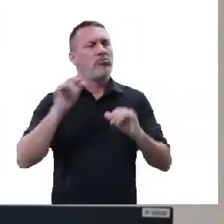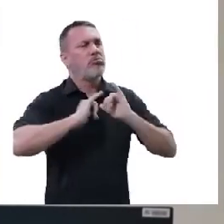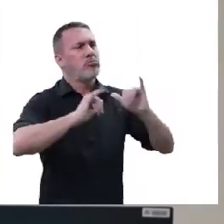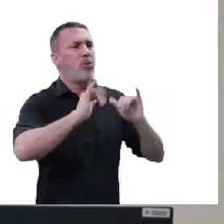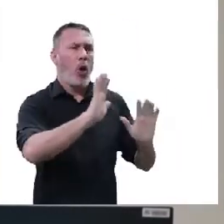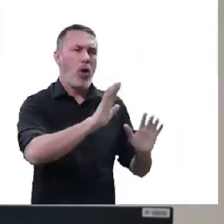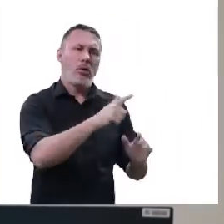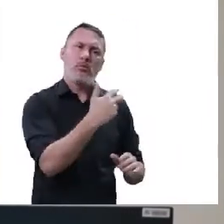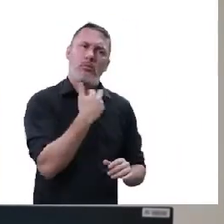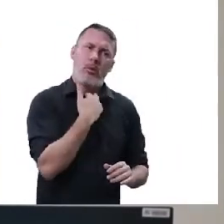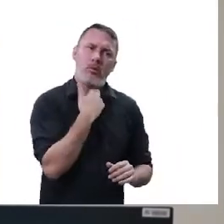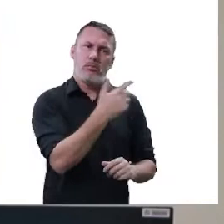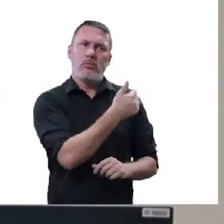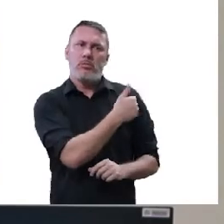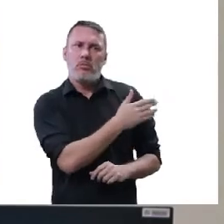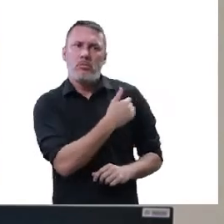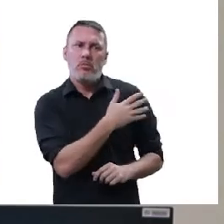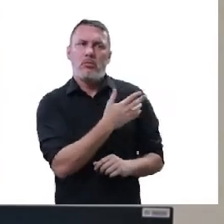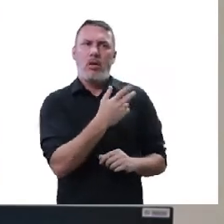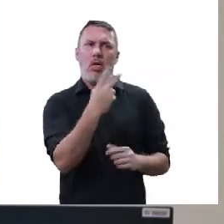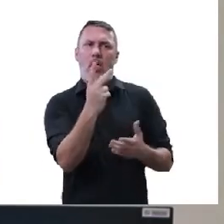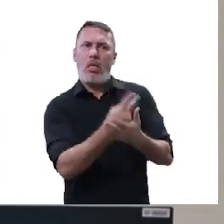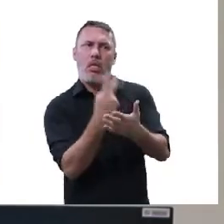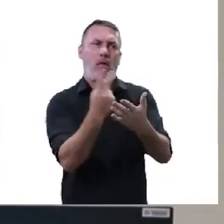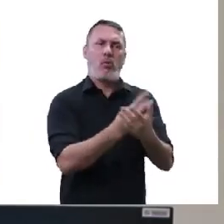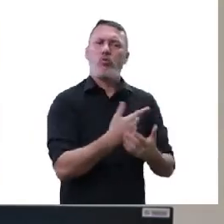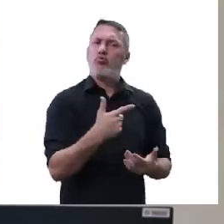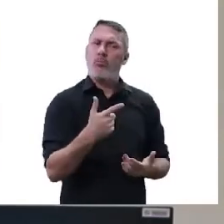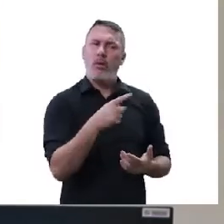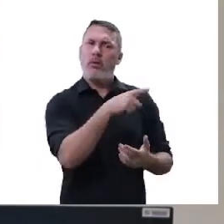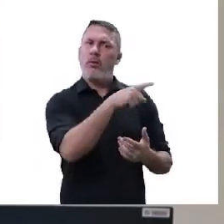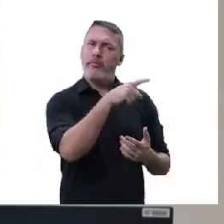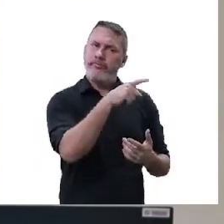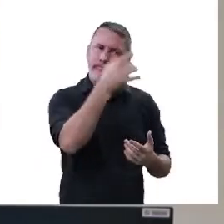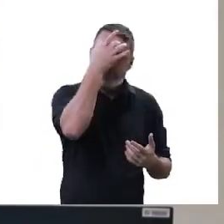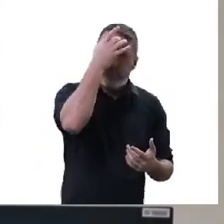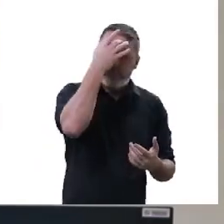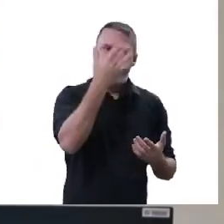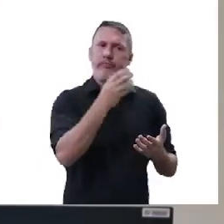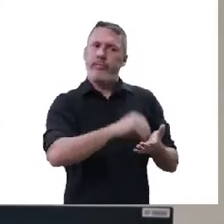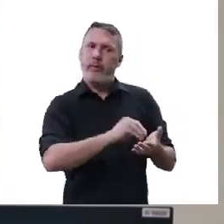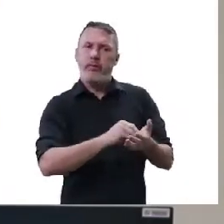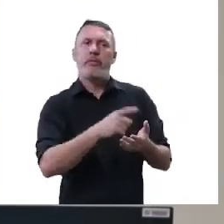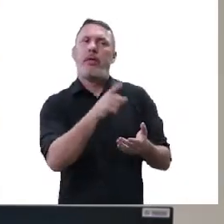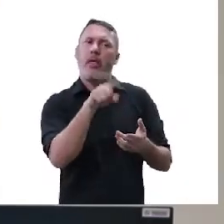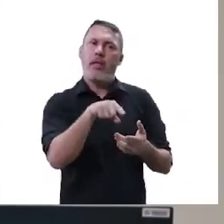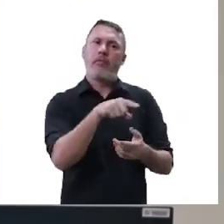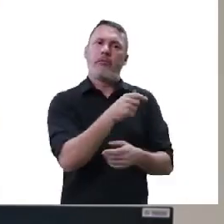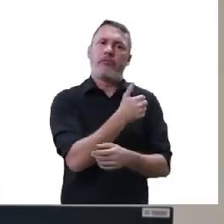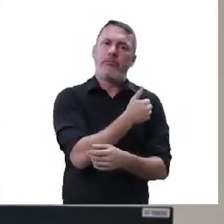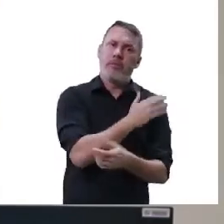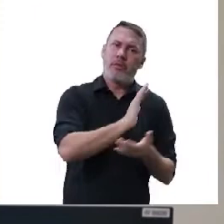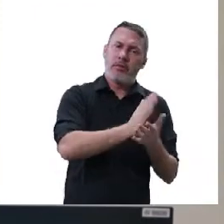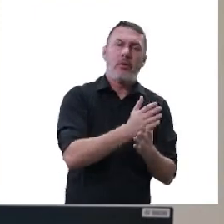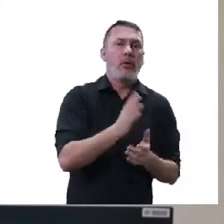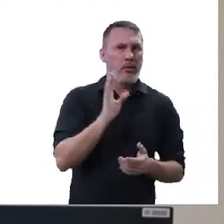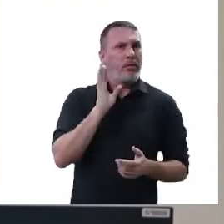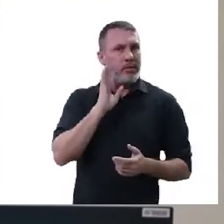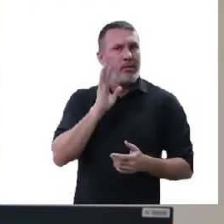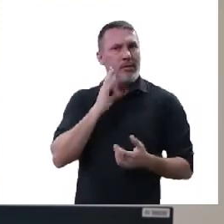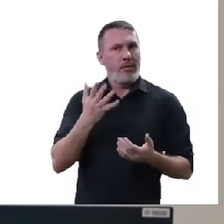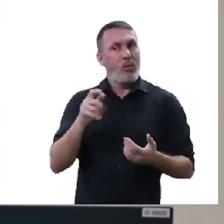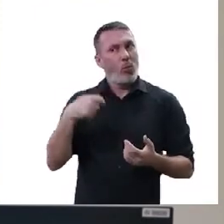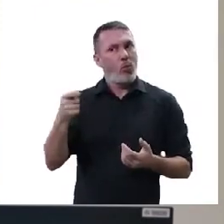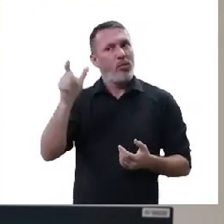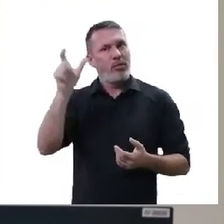você, você está errado quando você diz que o outro está errado, você que é o errado, você está praticando um preconceito. Olha que